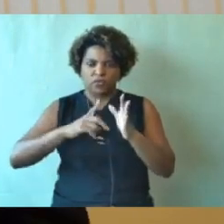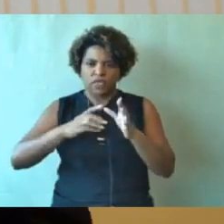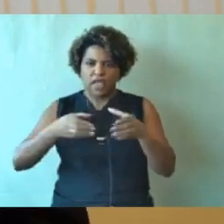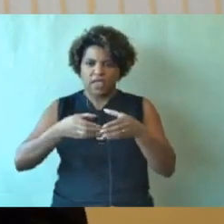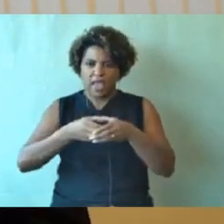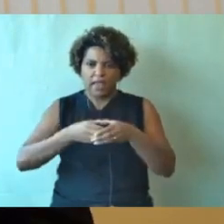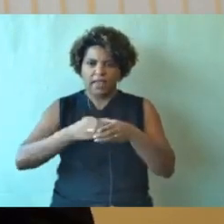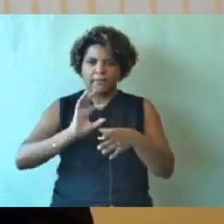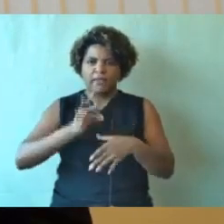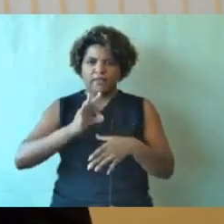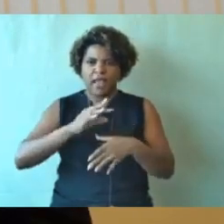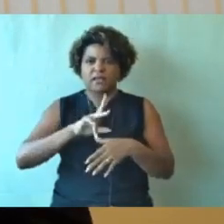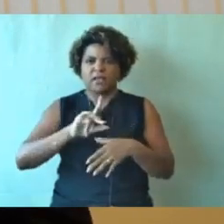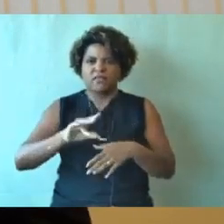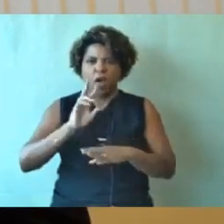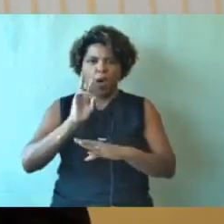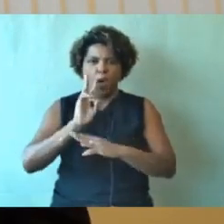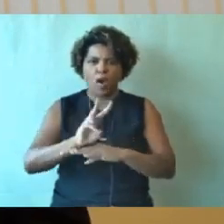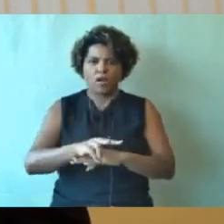tempo todo junto à Sumob.